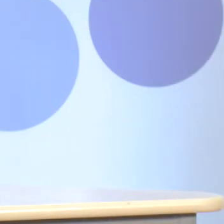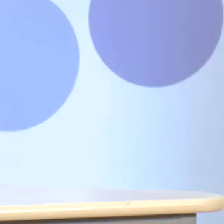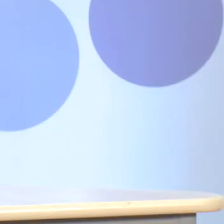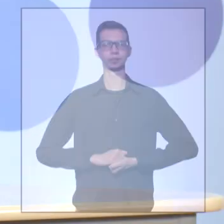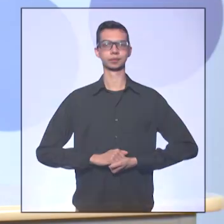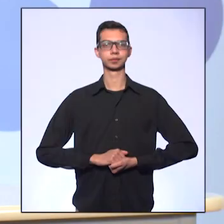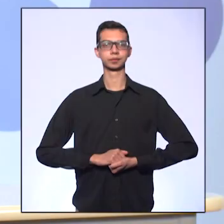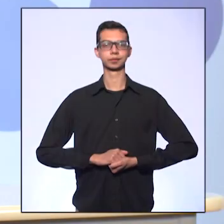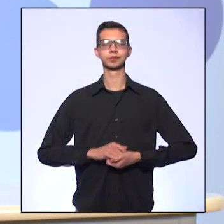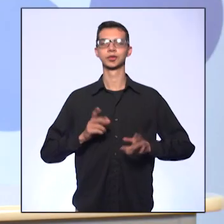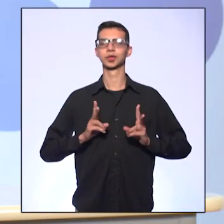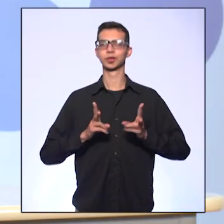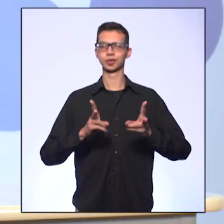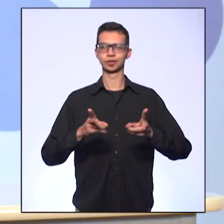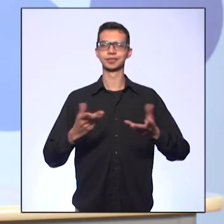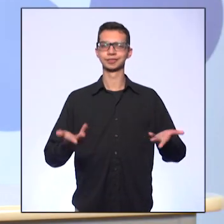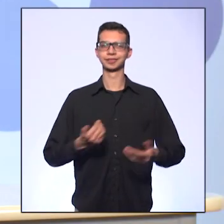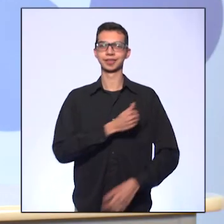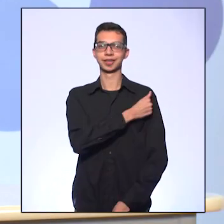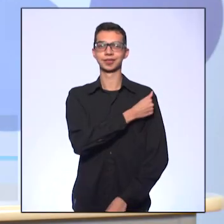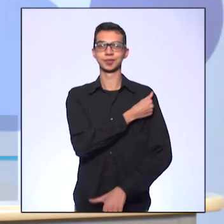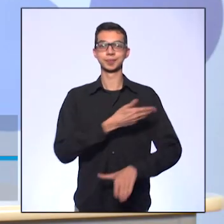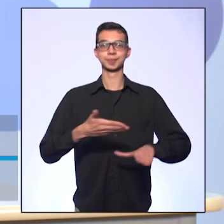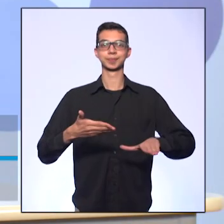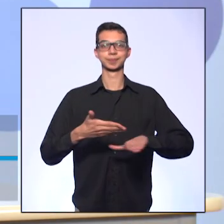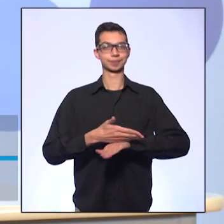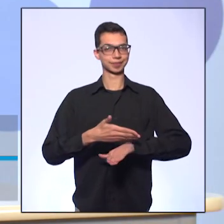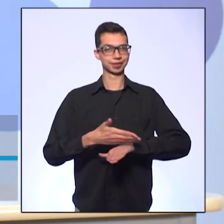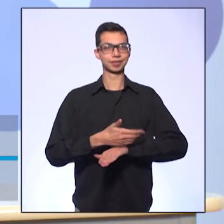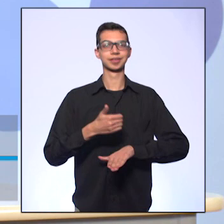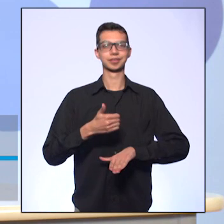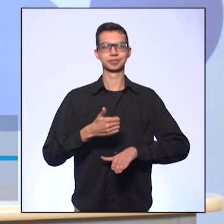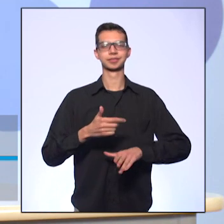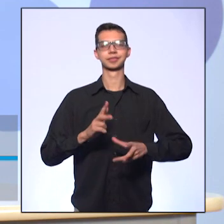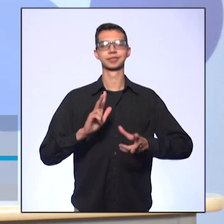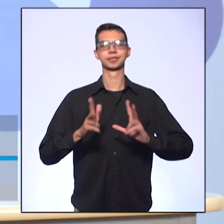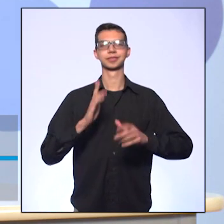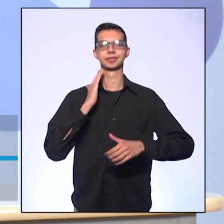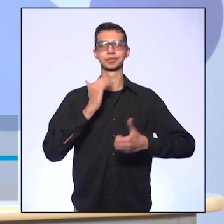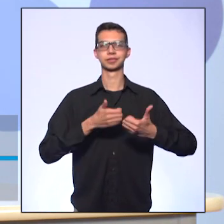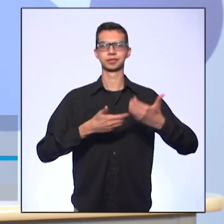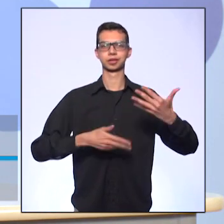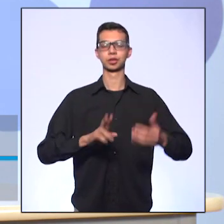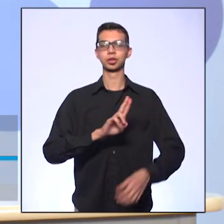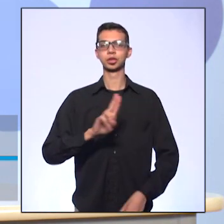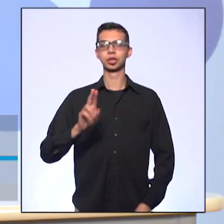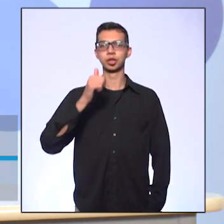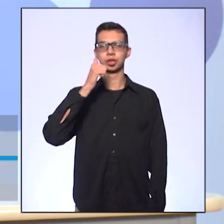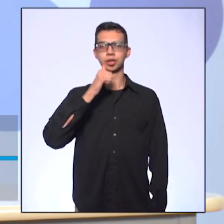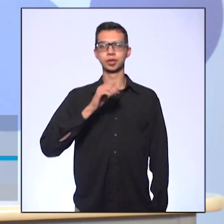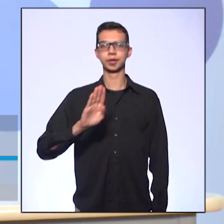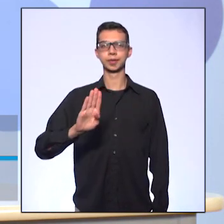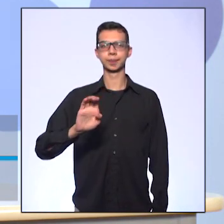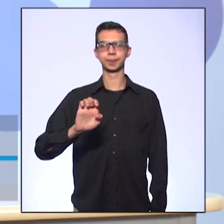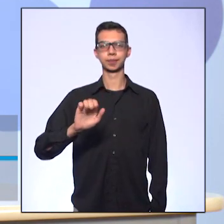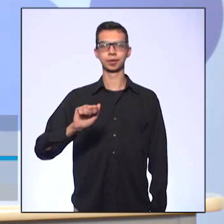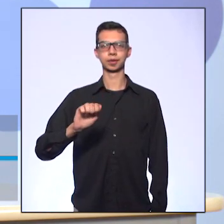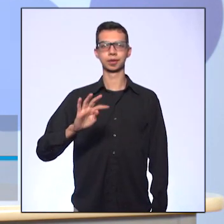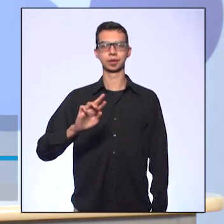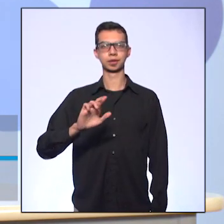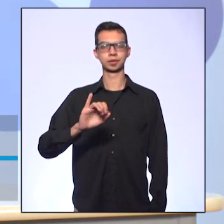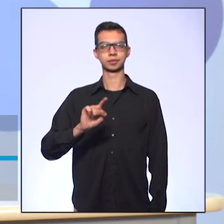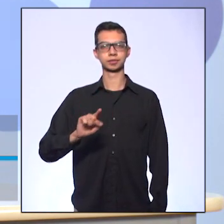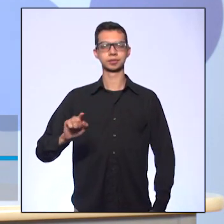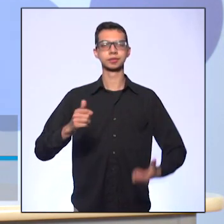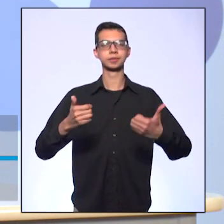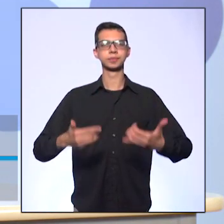E vamos lá, os nossos alunos participando aqui. Olha, a Beatriz, ela respondeu assim, que amar é aceitar a opinião